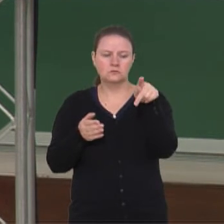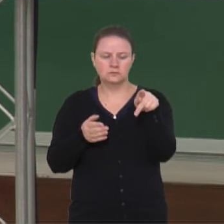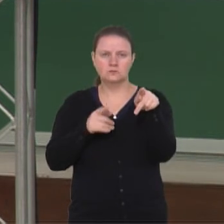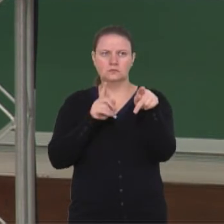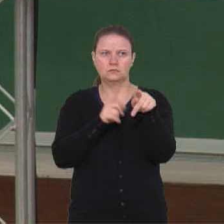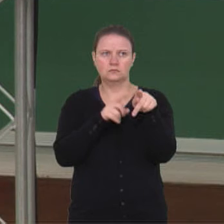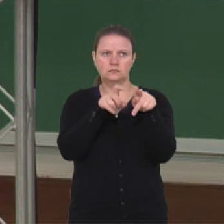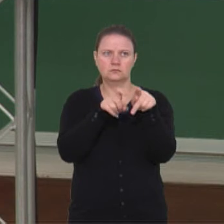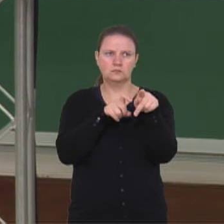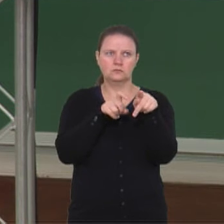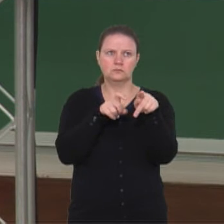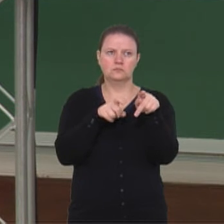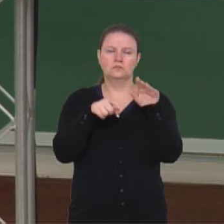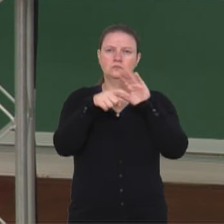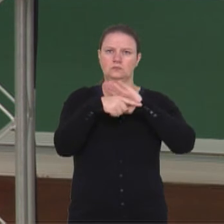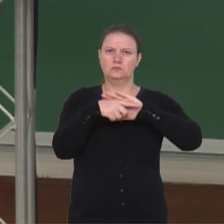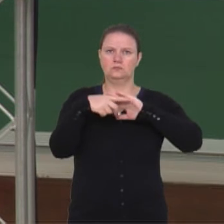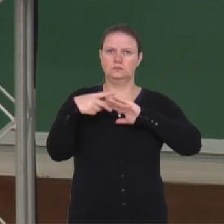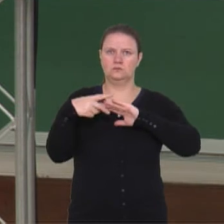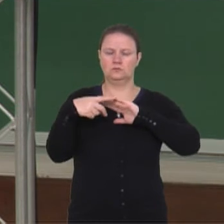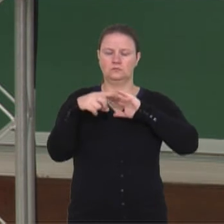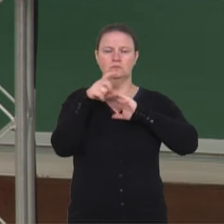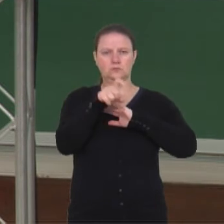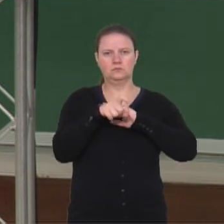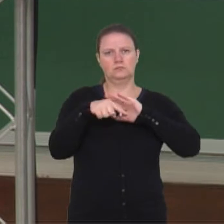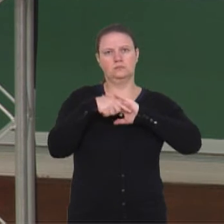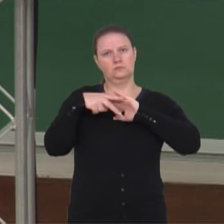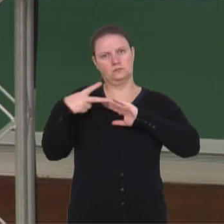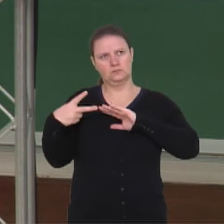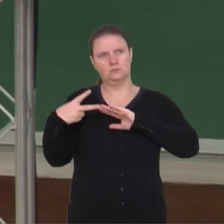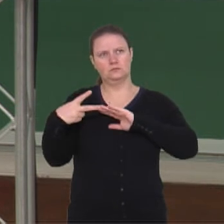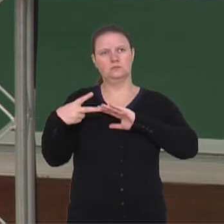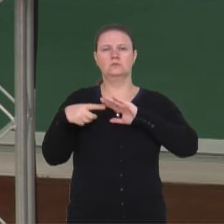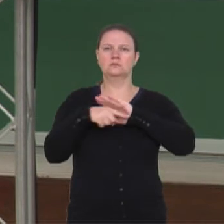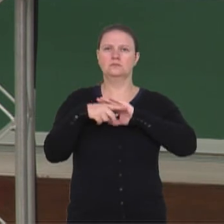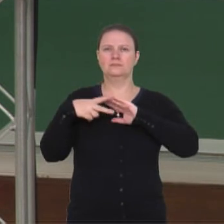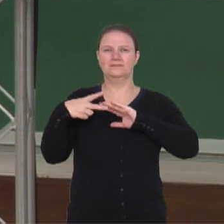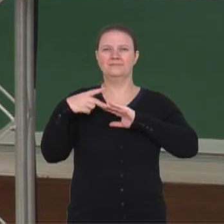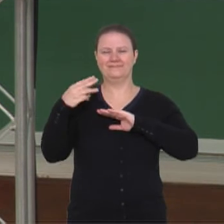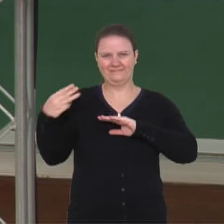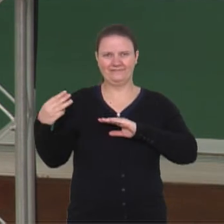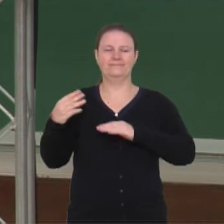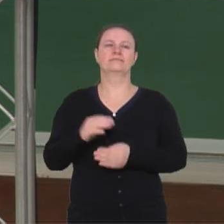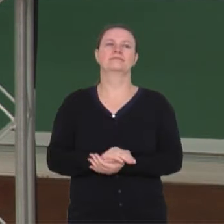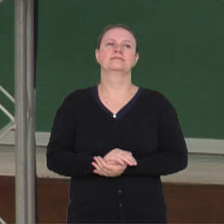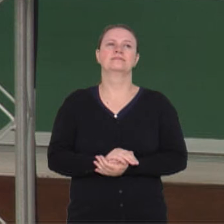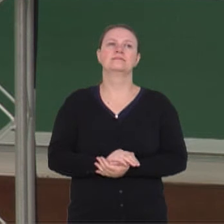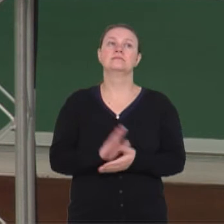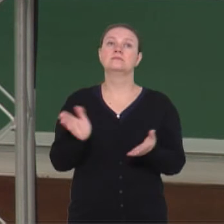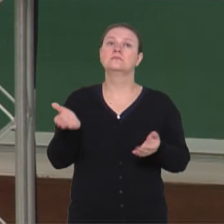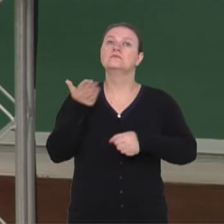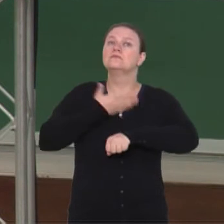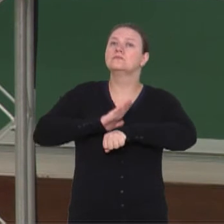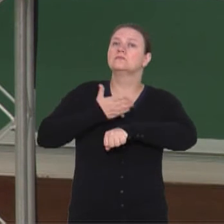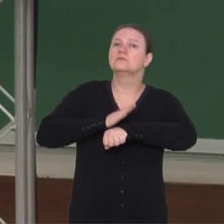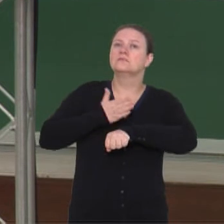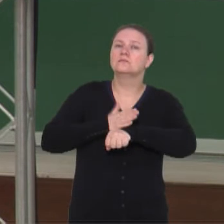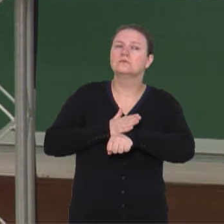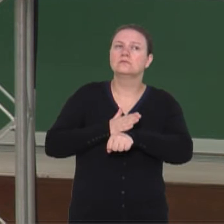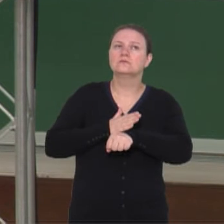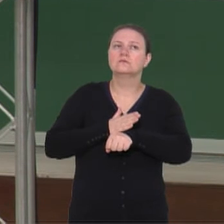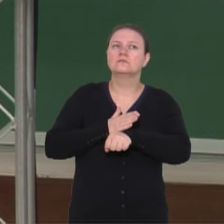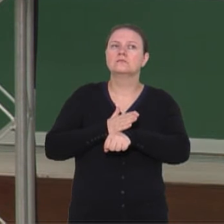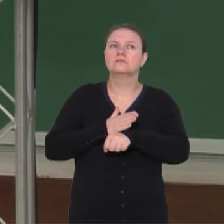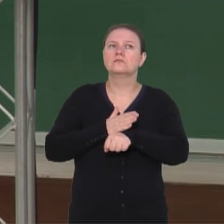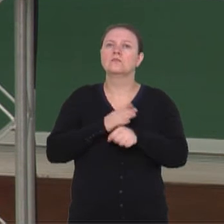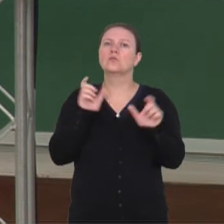é x menos 2 vezes x menos 3. Pratiquem agora. Tirem daqui as raízes e coloquem